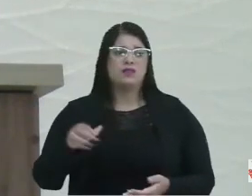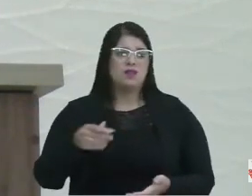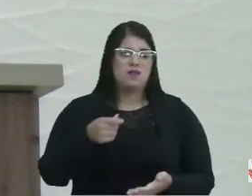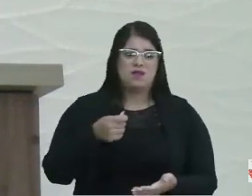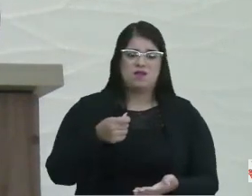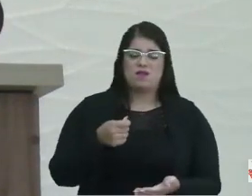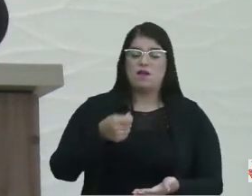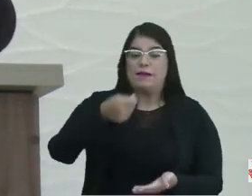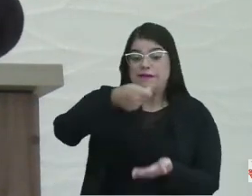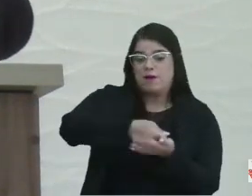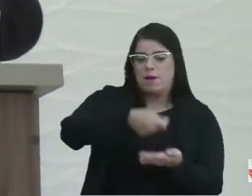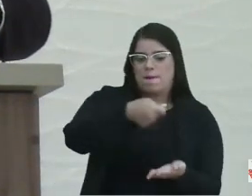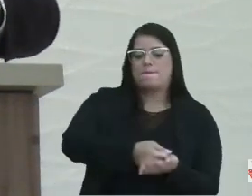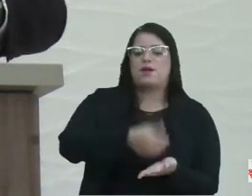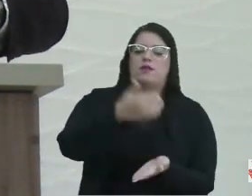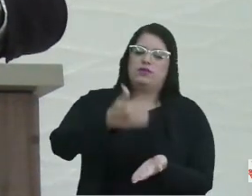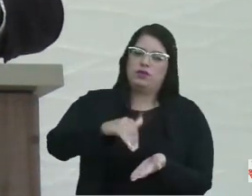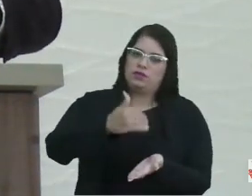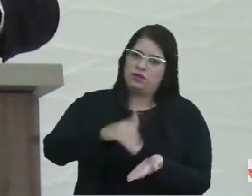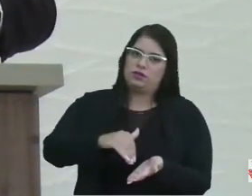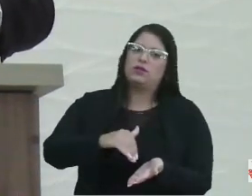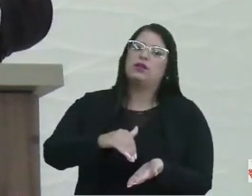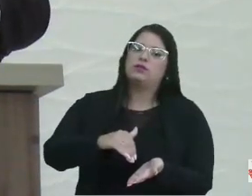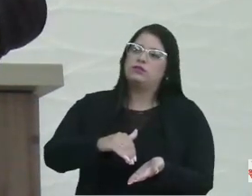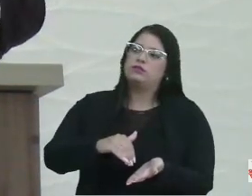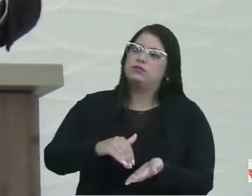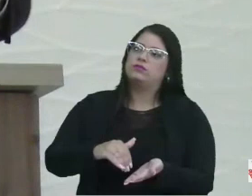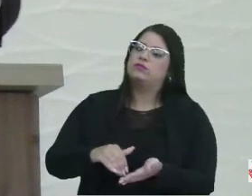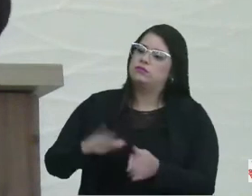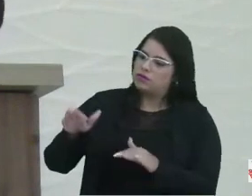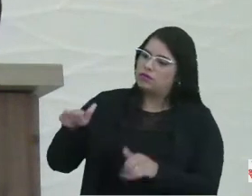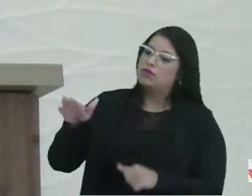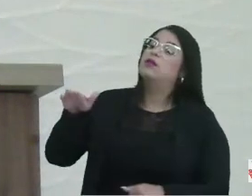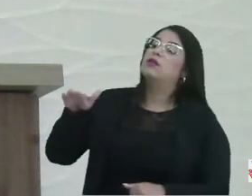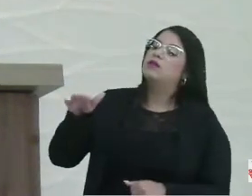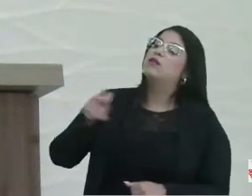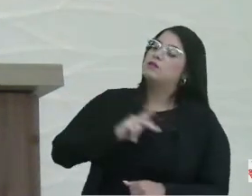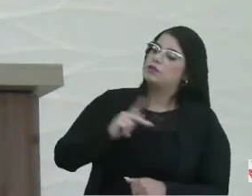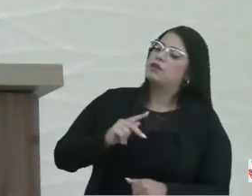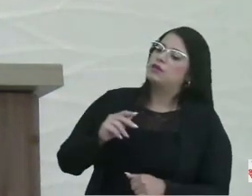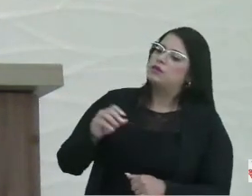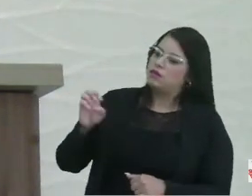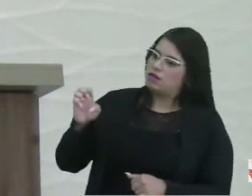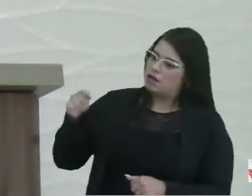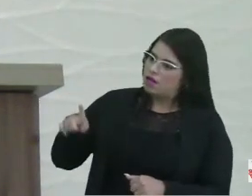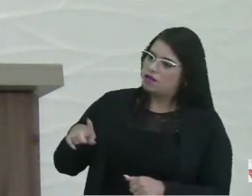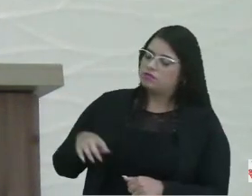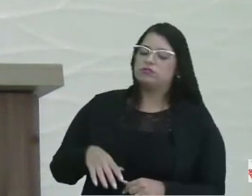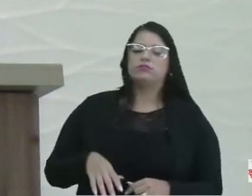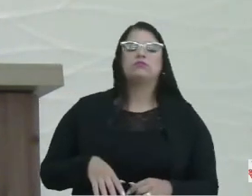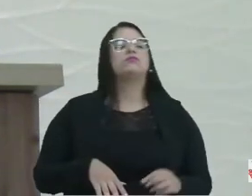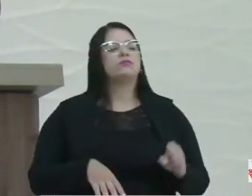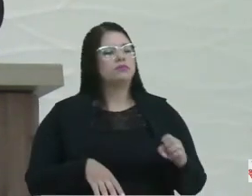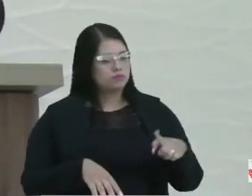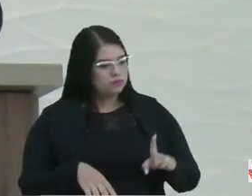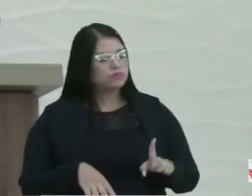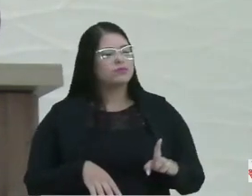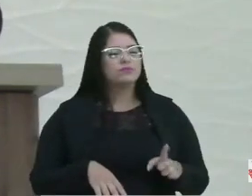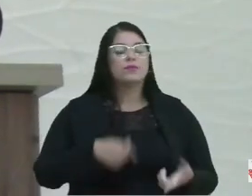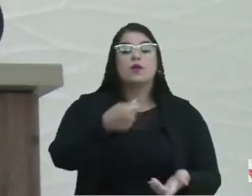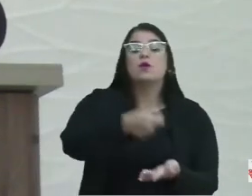ao secretário, como fomos cobrar, né, presidente? É cobrar aqui na tribuna, é